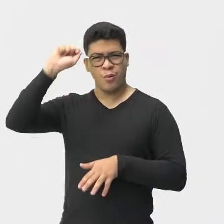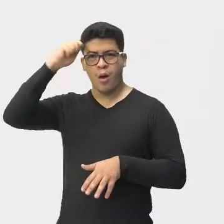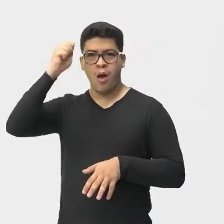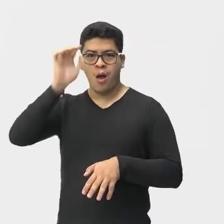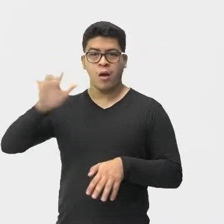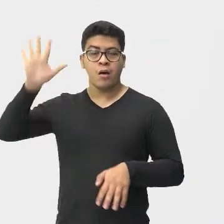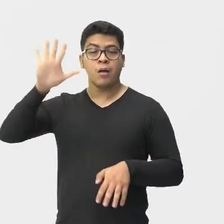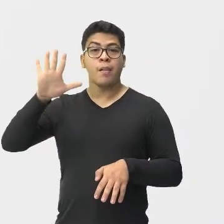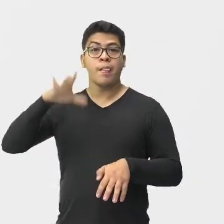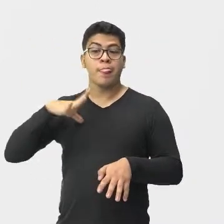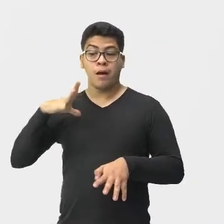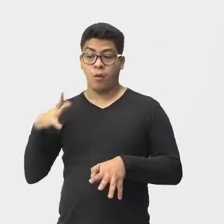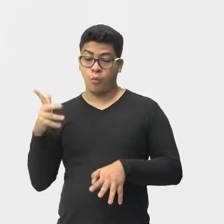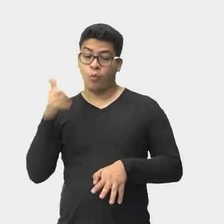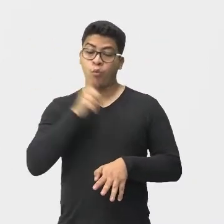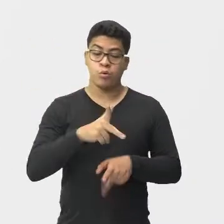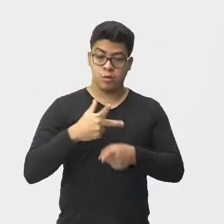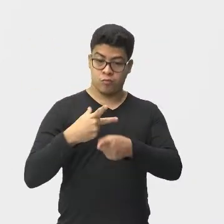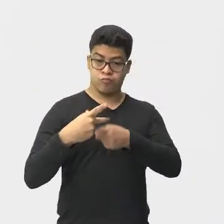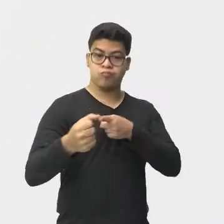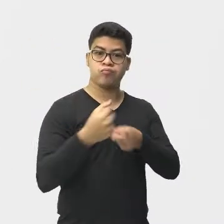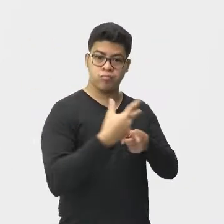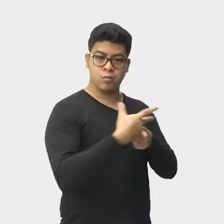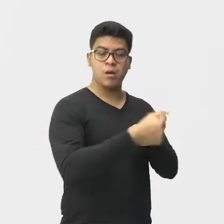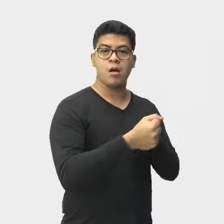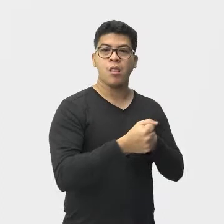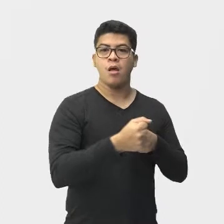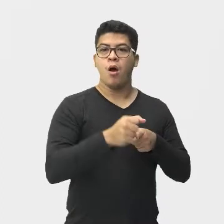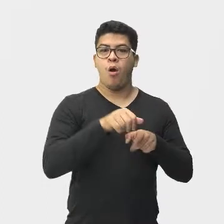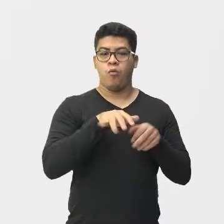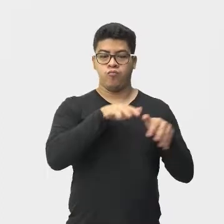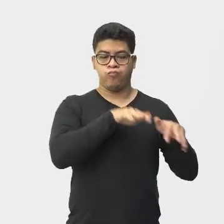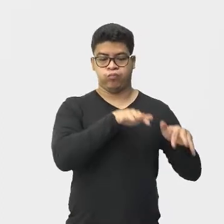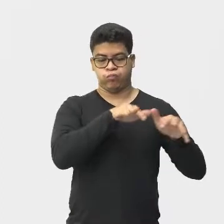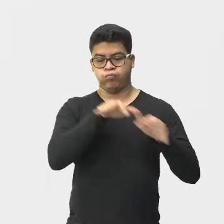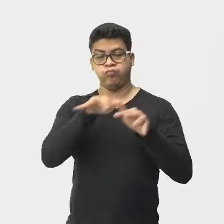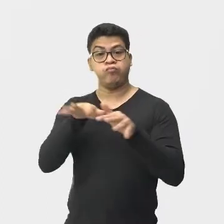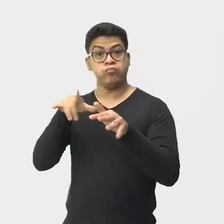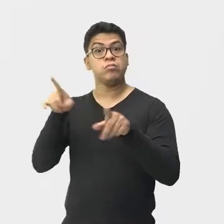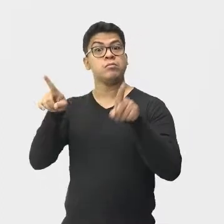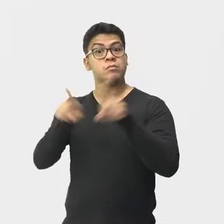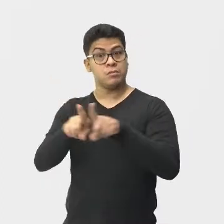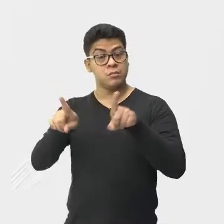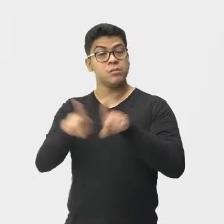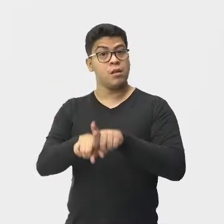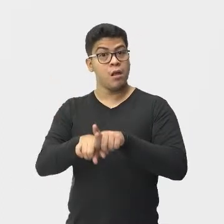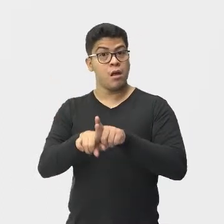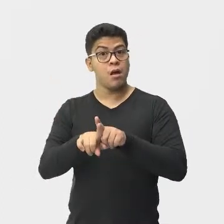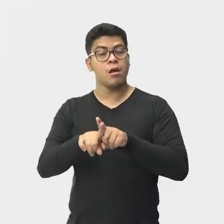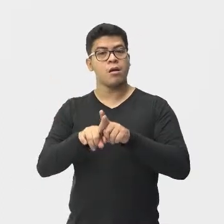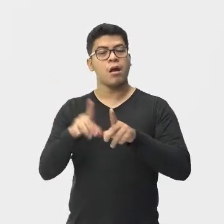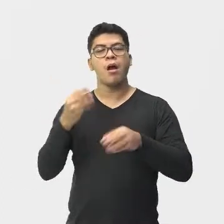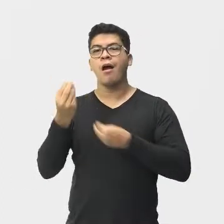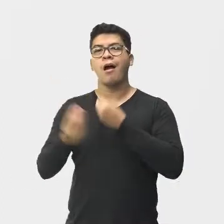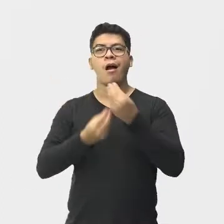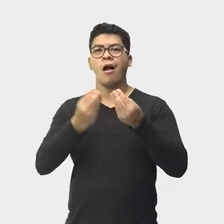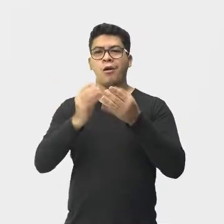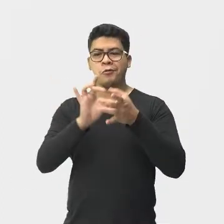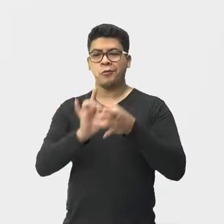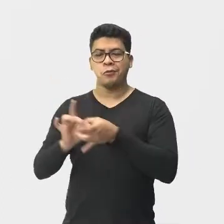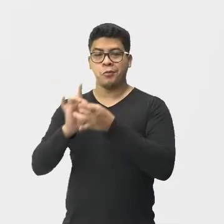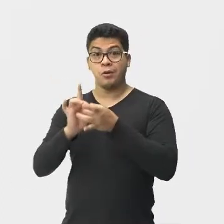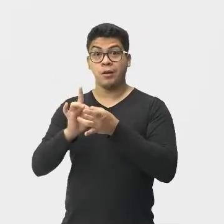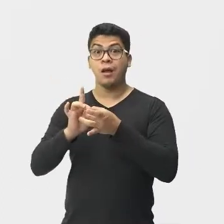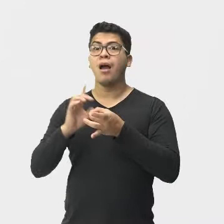do Mediterrâneo e abrir uma segunda frente de luta contra as forças do eixo. Não esqueçam nunca, tá? Quem